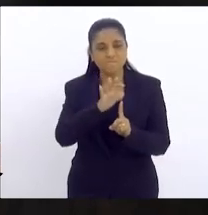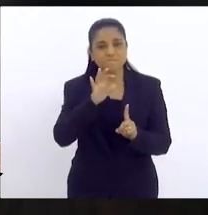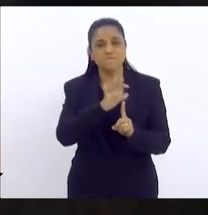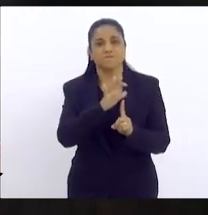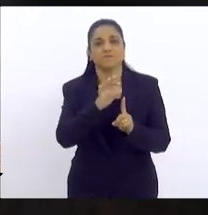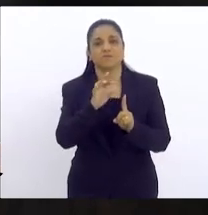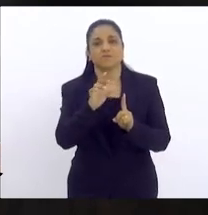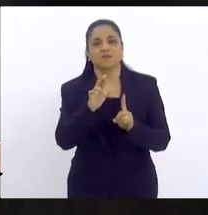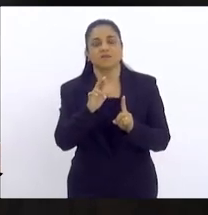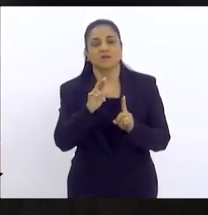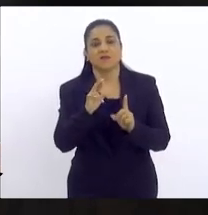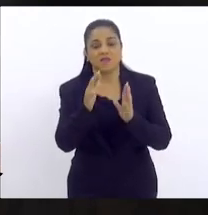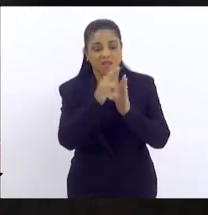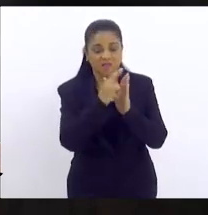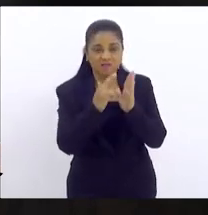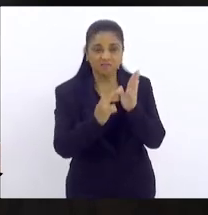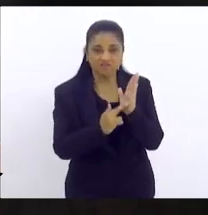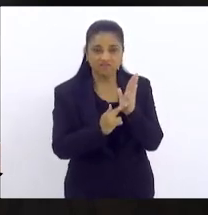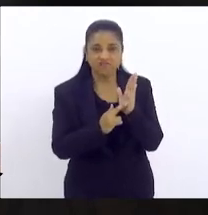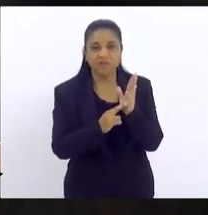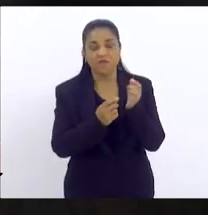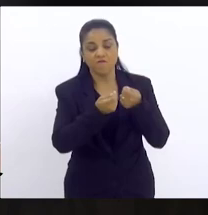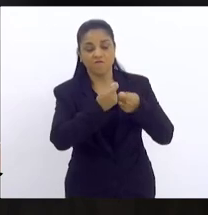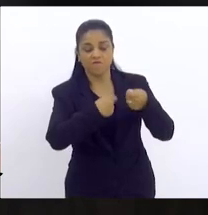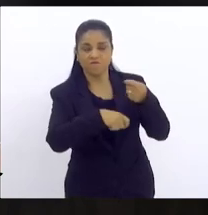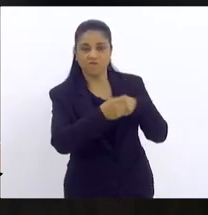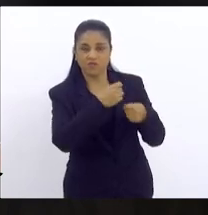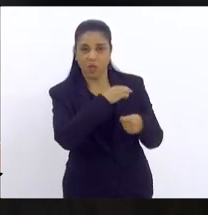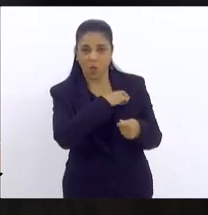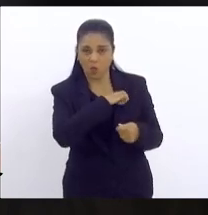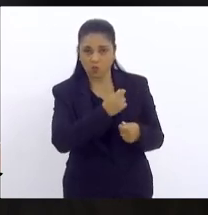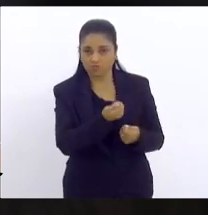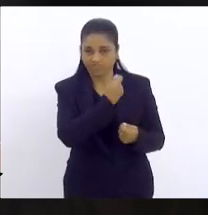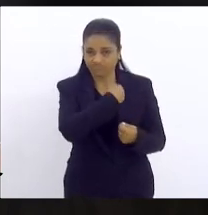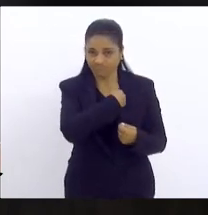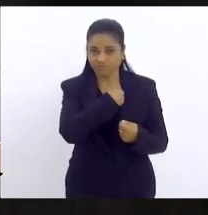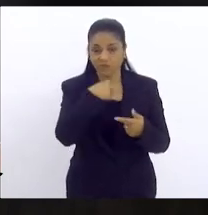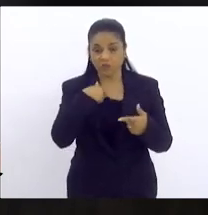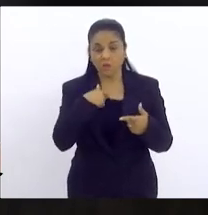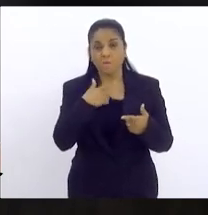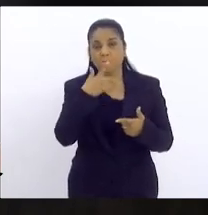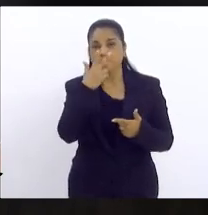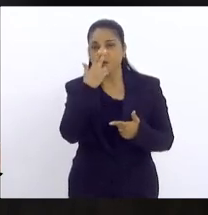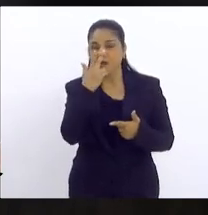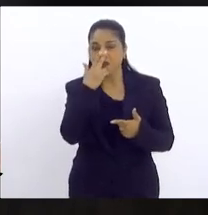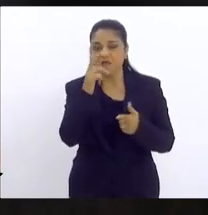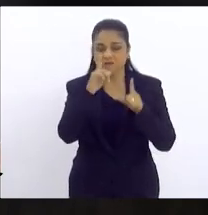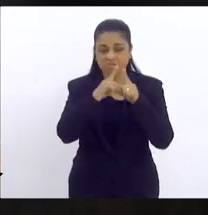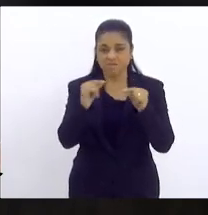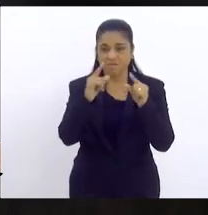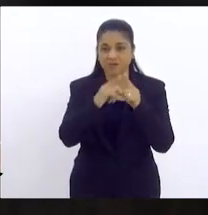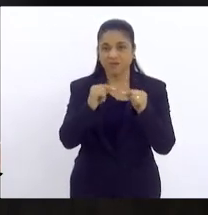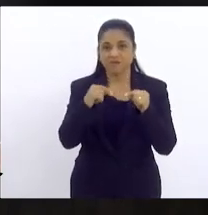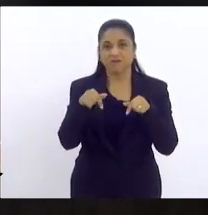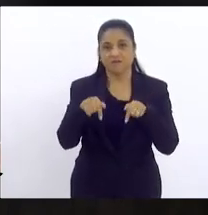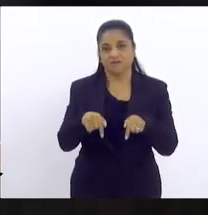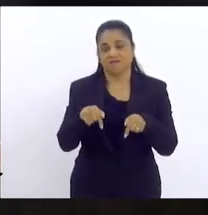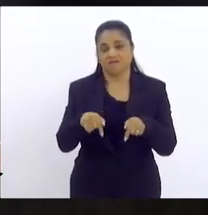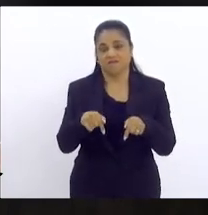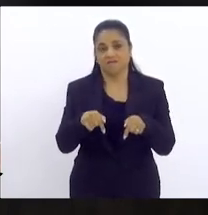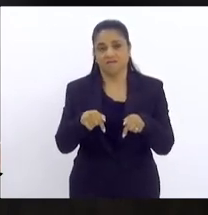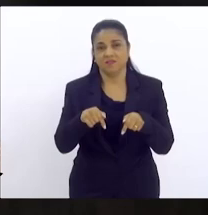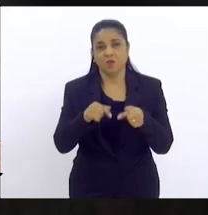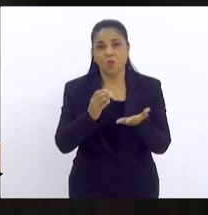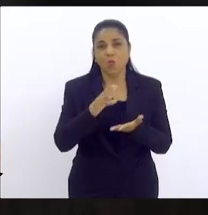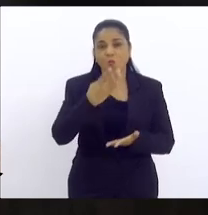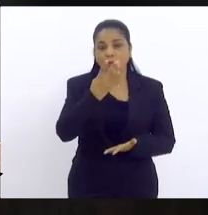recuperação fiscal que é outra vergonha que eu falo sempre que nós somos colônia de Brasília mandando uma média 240 bilhões por ano